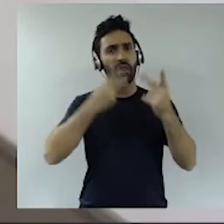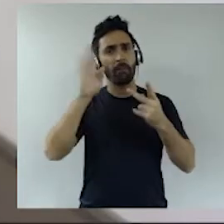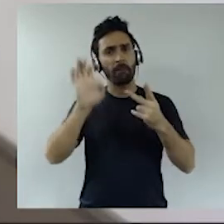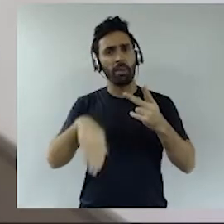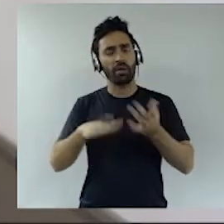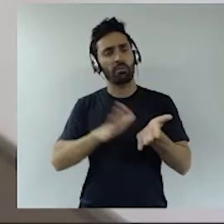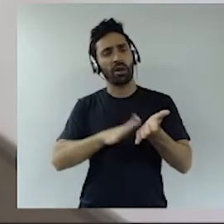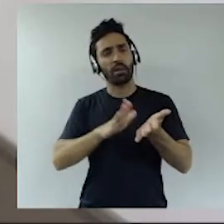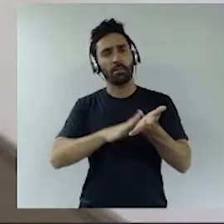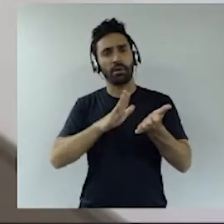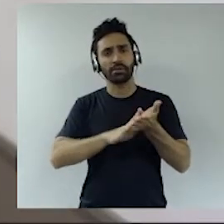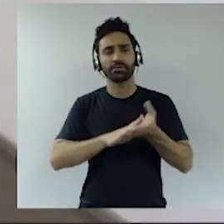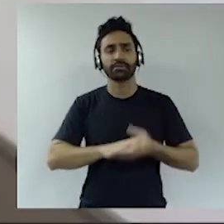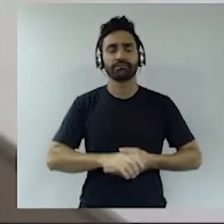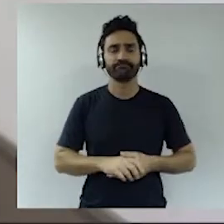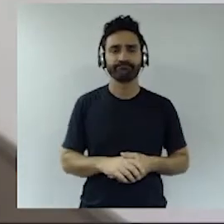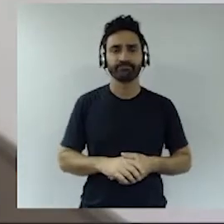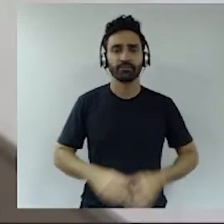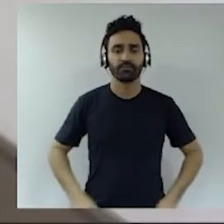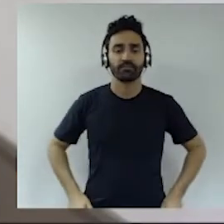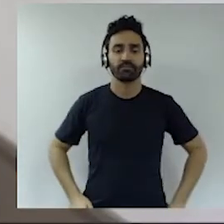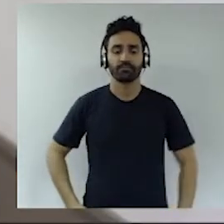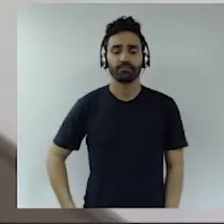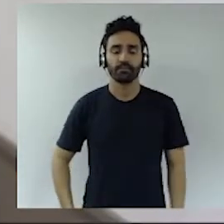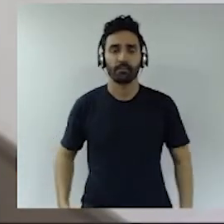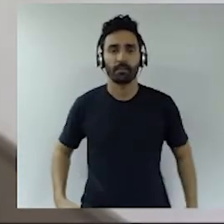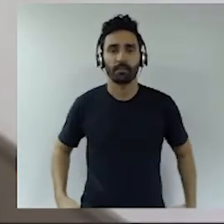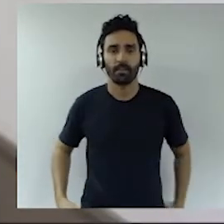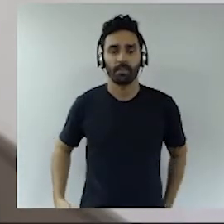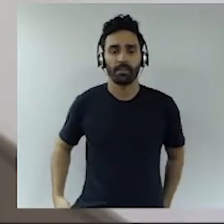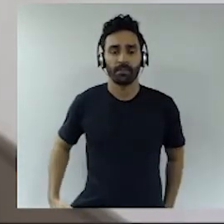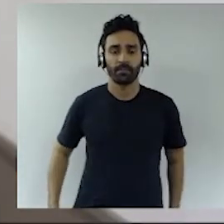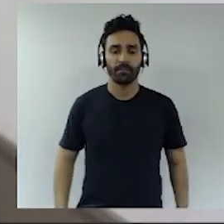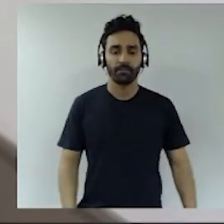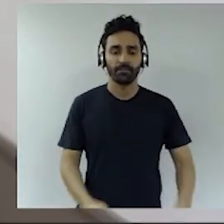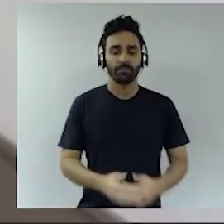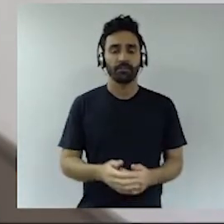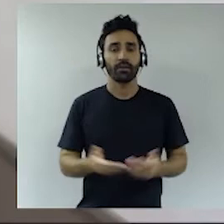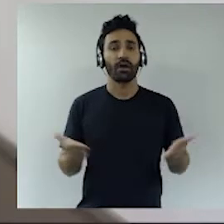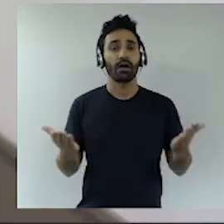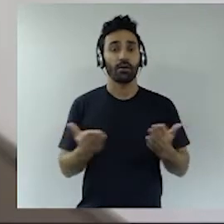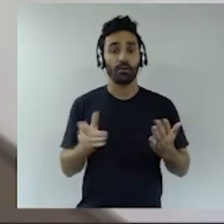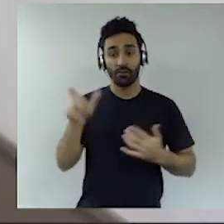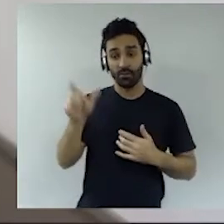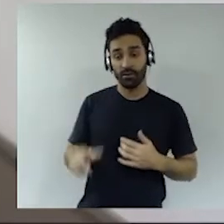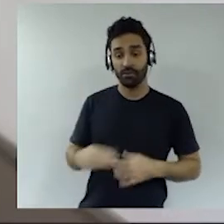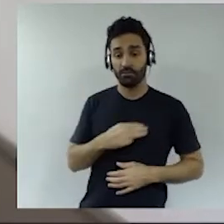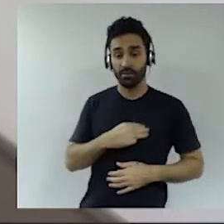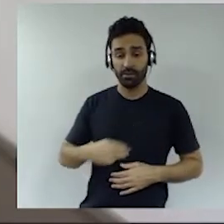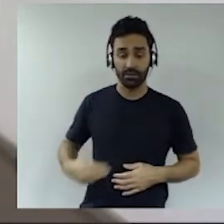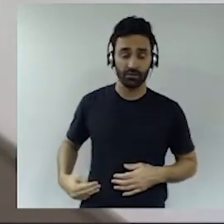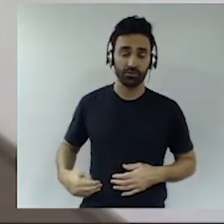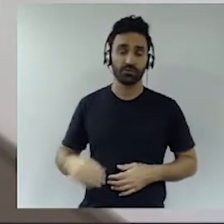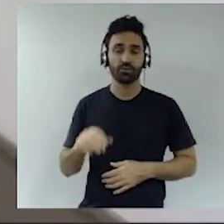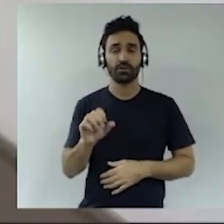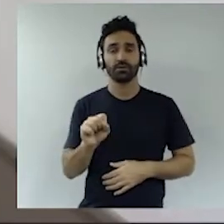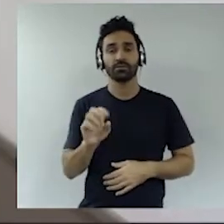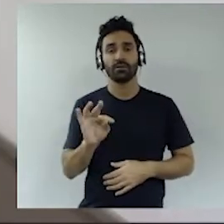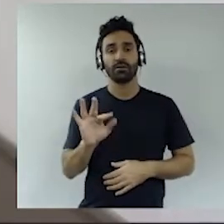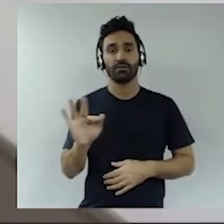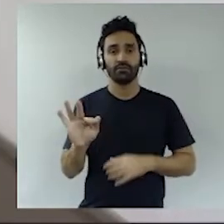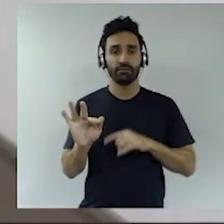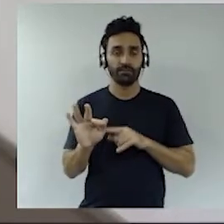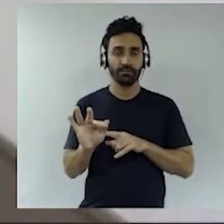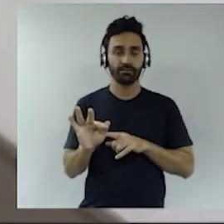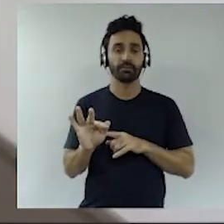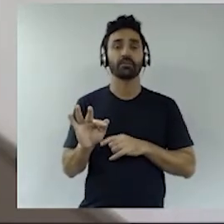sociais. Passo a palavra agora a ele, que é ministro do Superior Tribunal de Justiça, professor